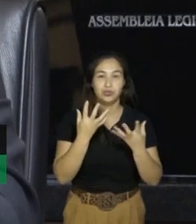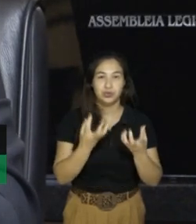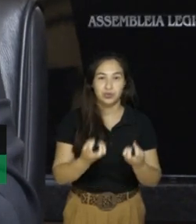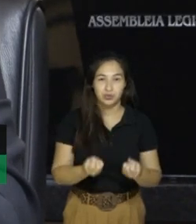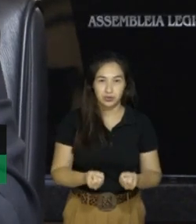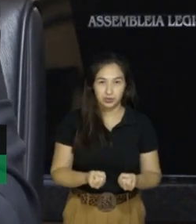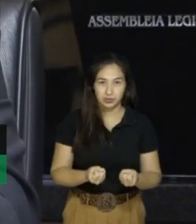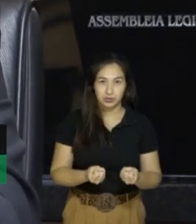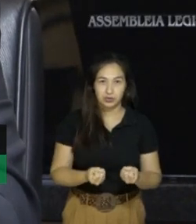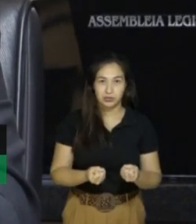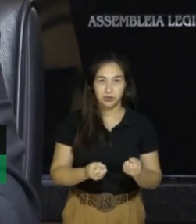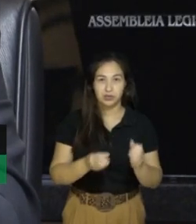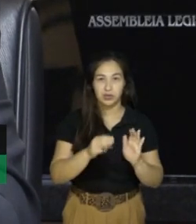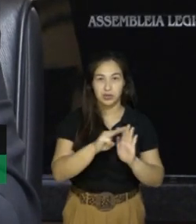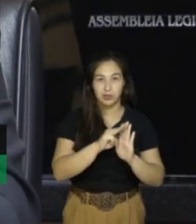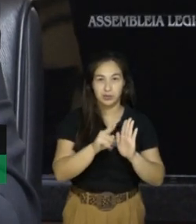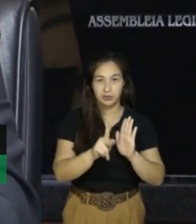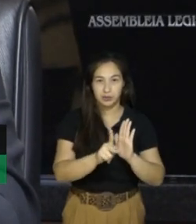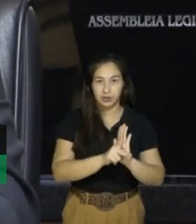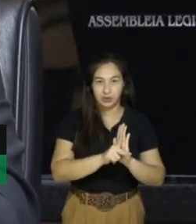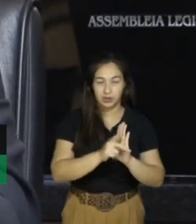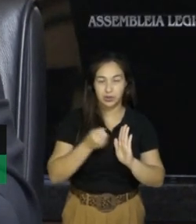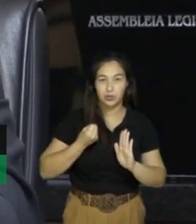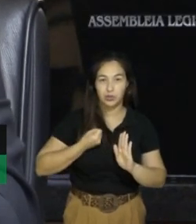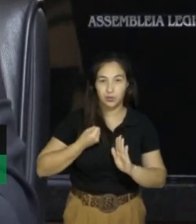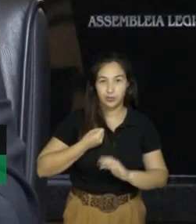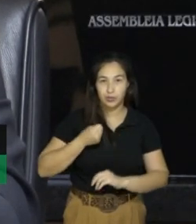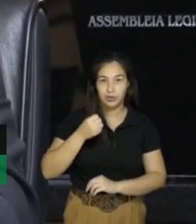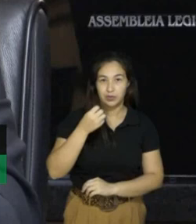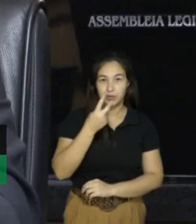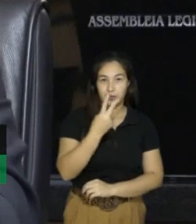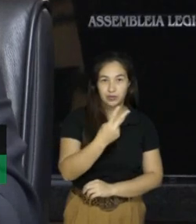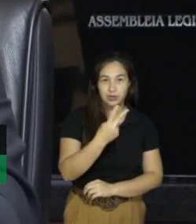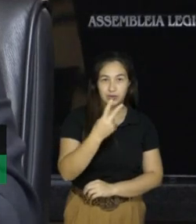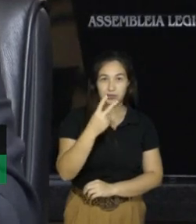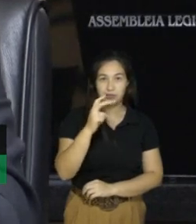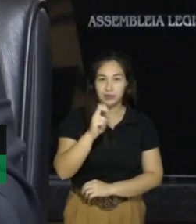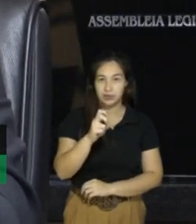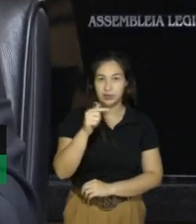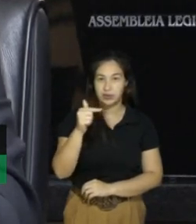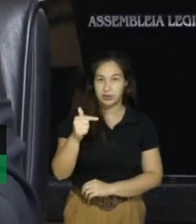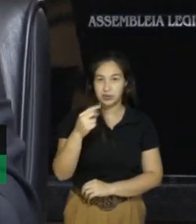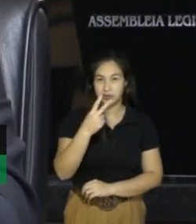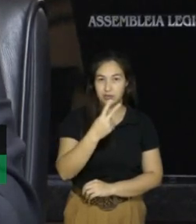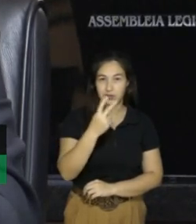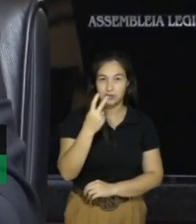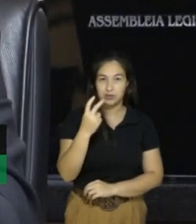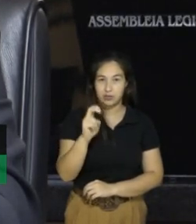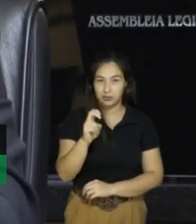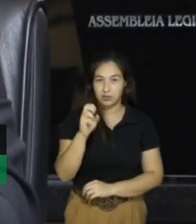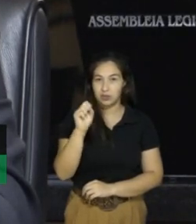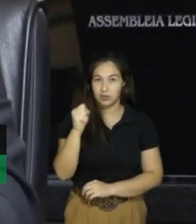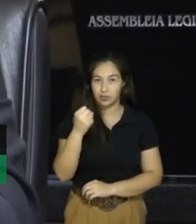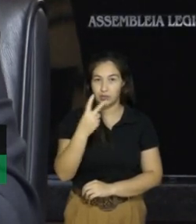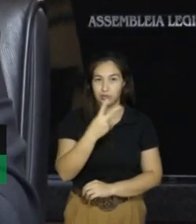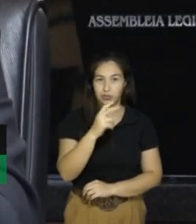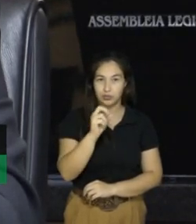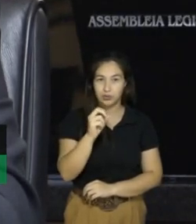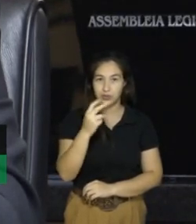das medidas Provisórias números 257 e 258 2023